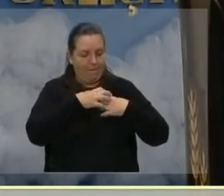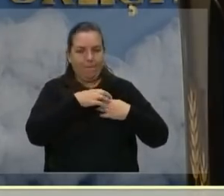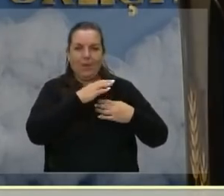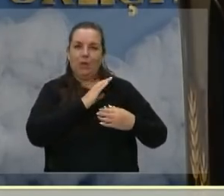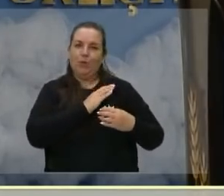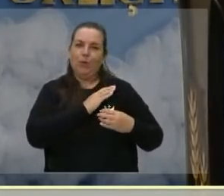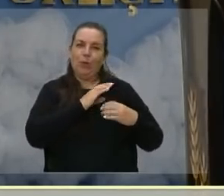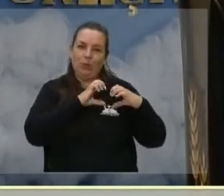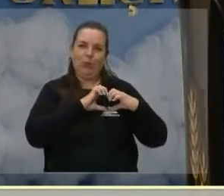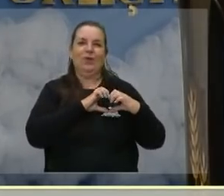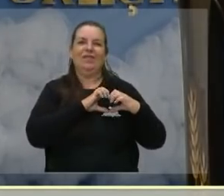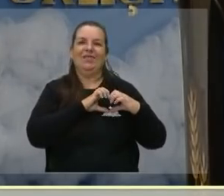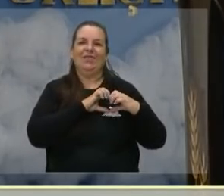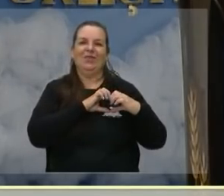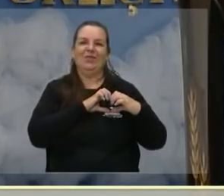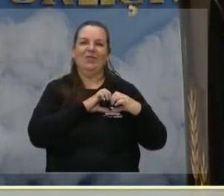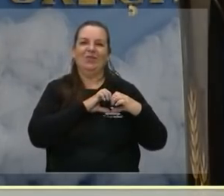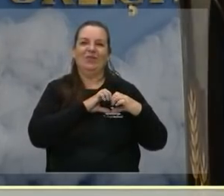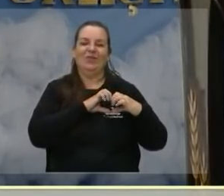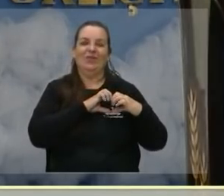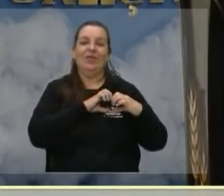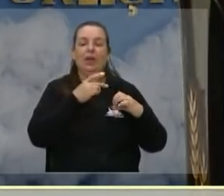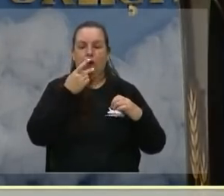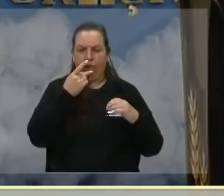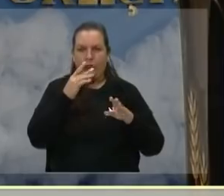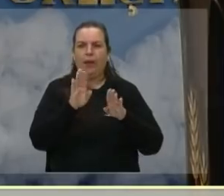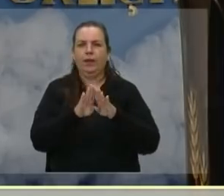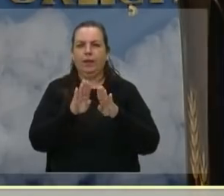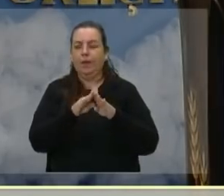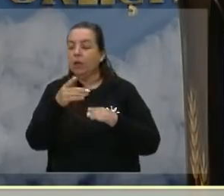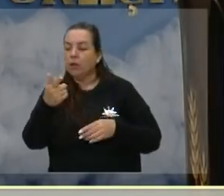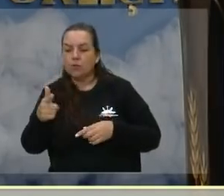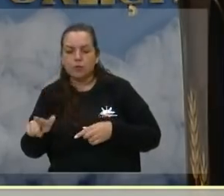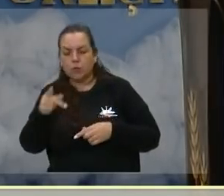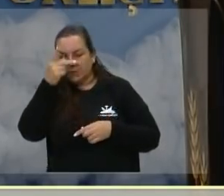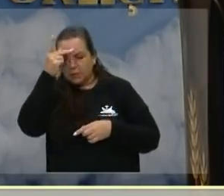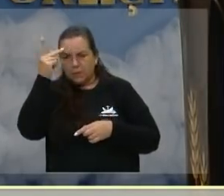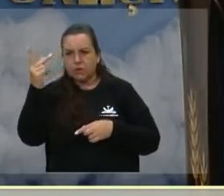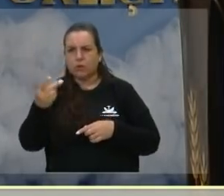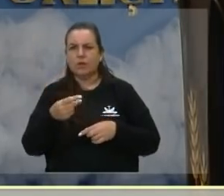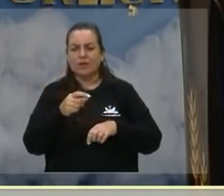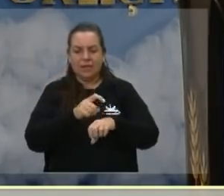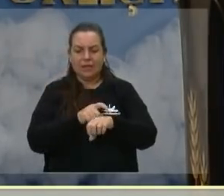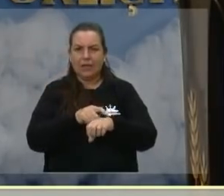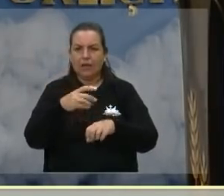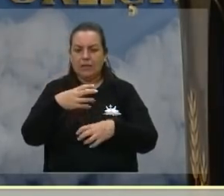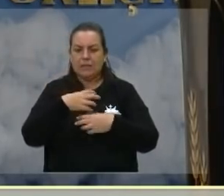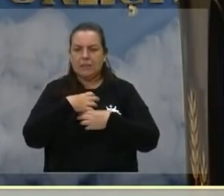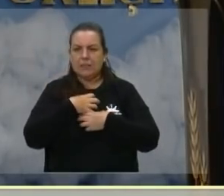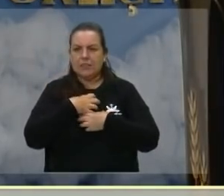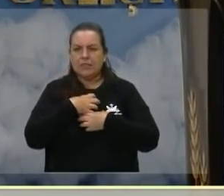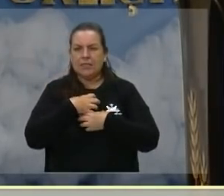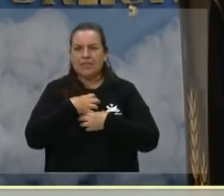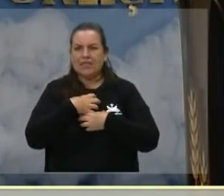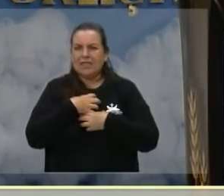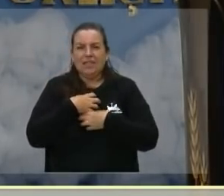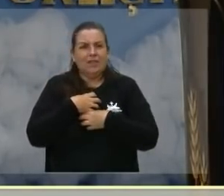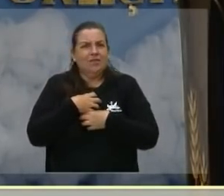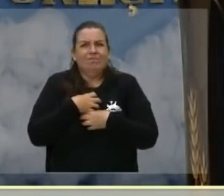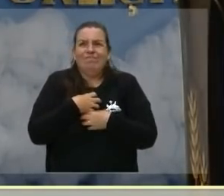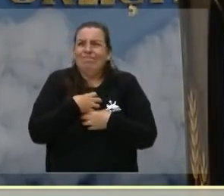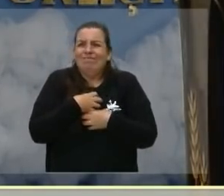coração ele narra e os outros que naquela hora ele sentiu uma especial uma